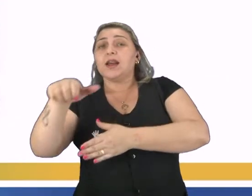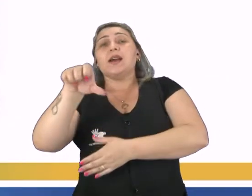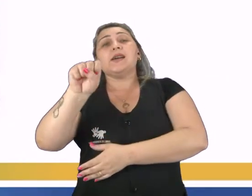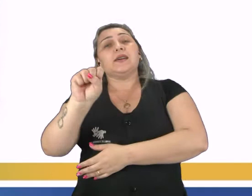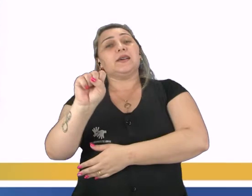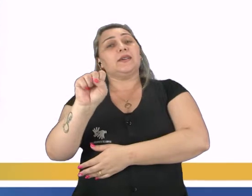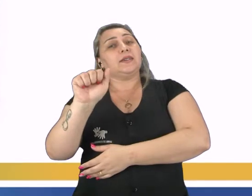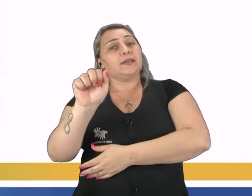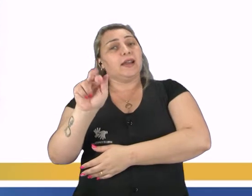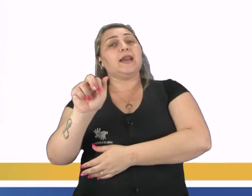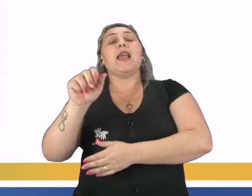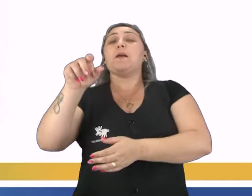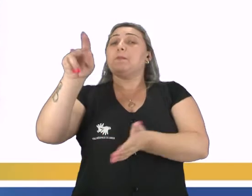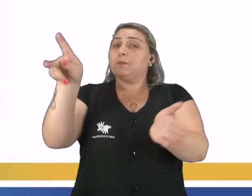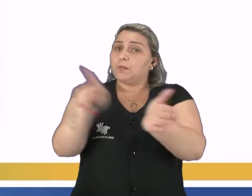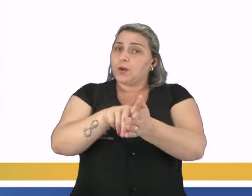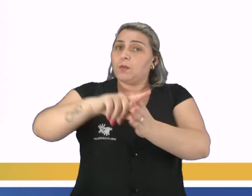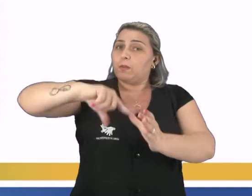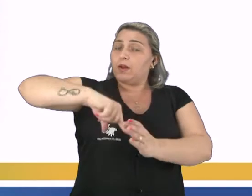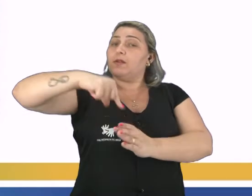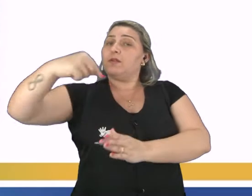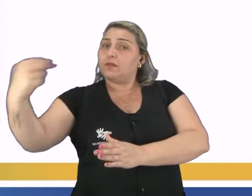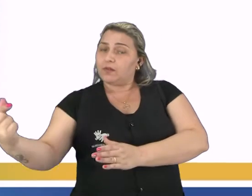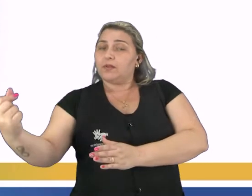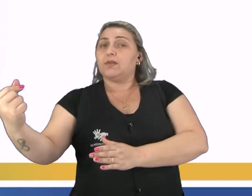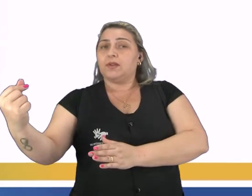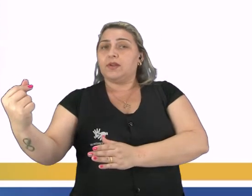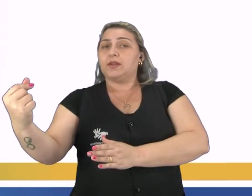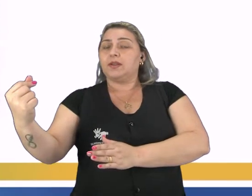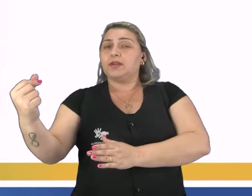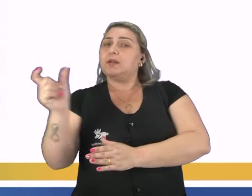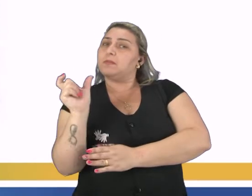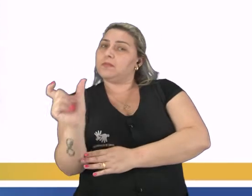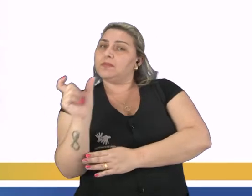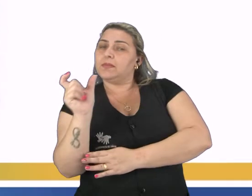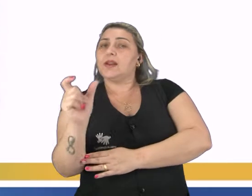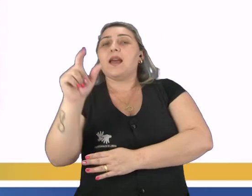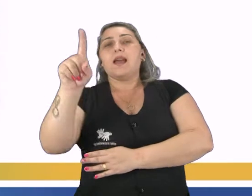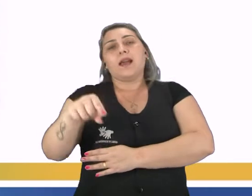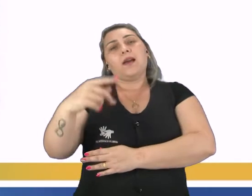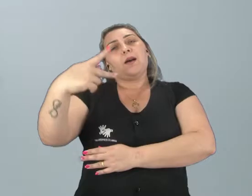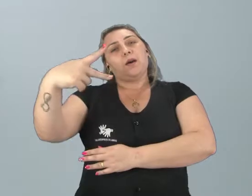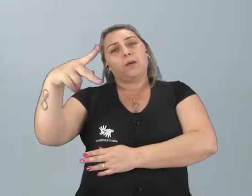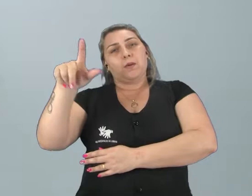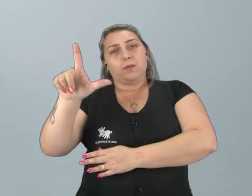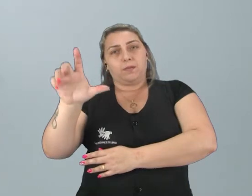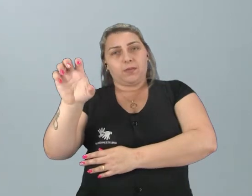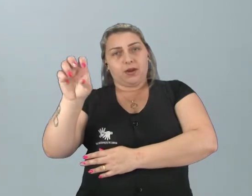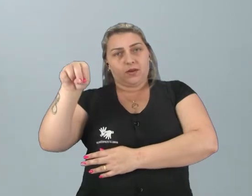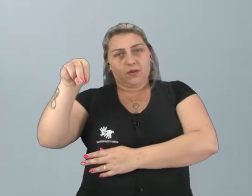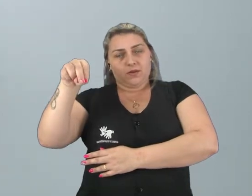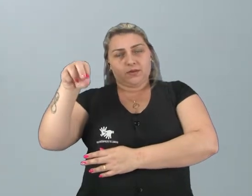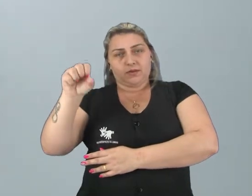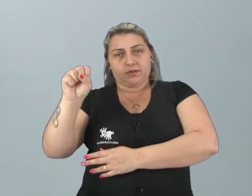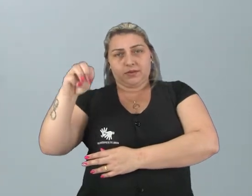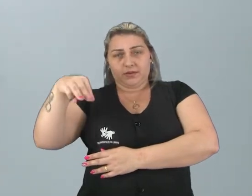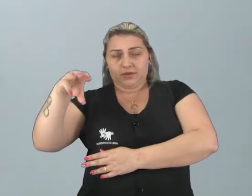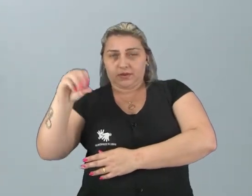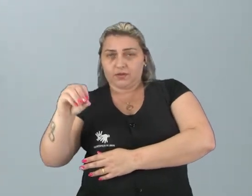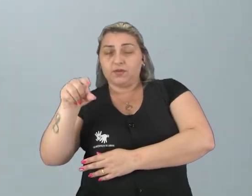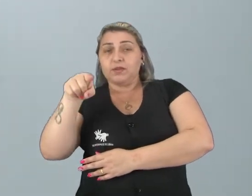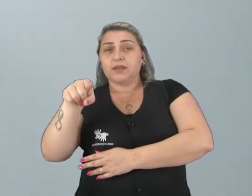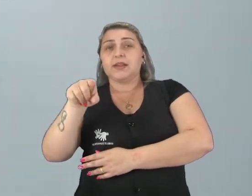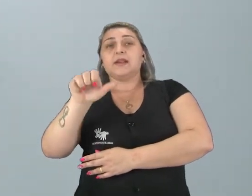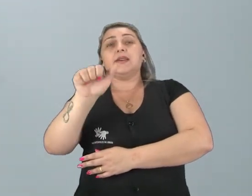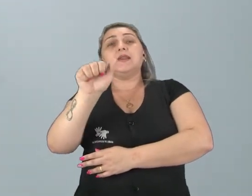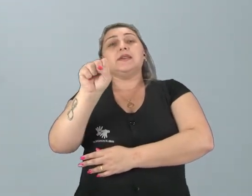é para fora. Então, essa expressão se trata de um pleonasmo vicioso. Basta que você